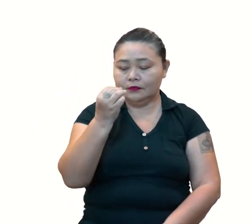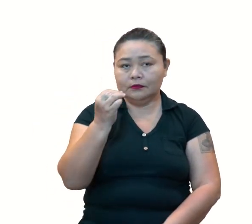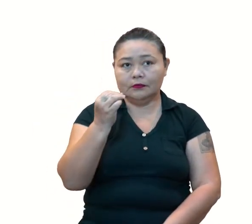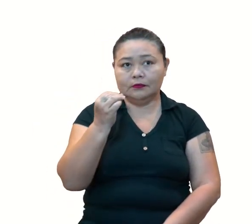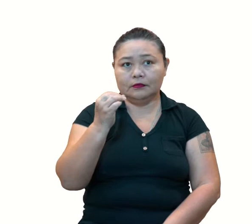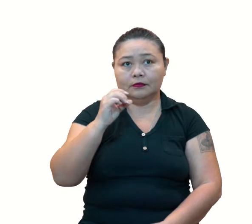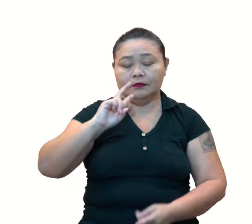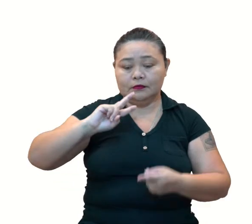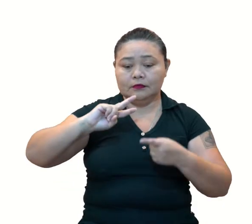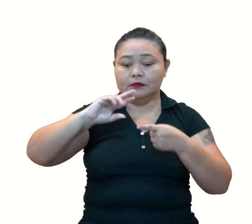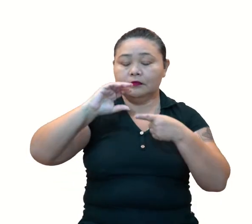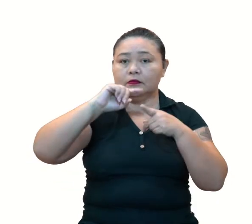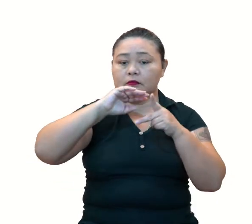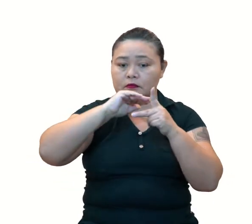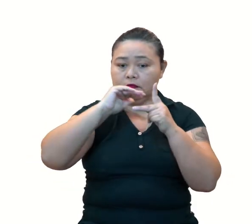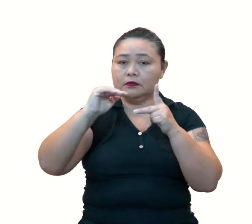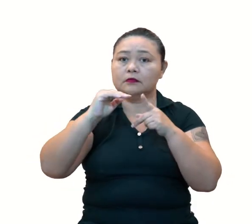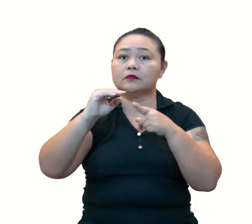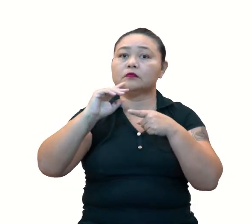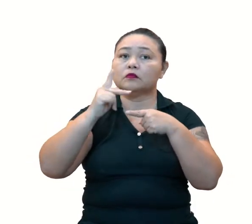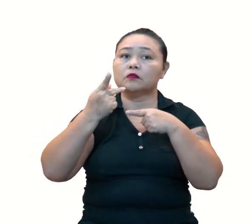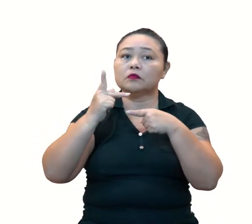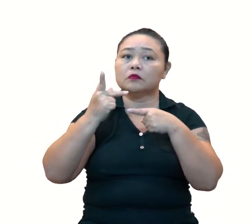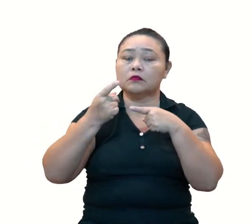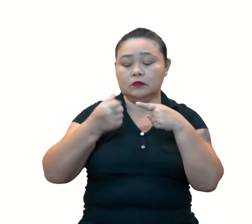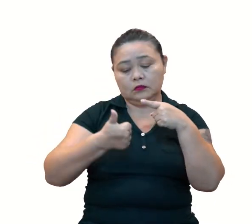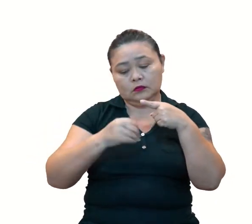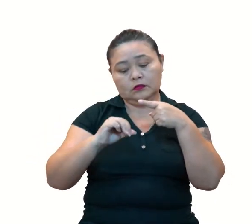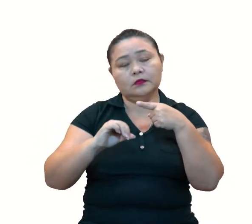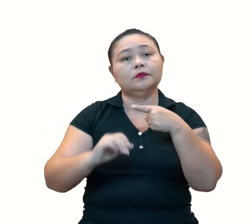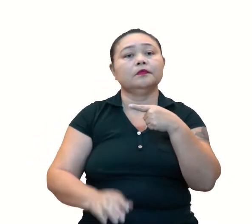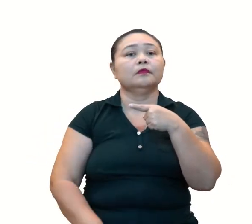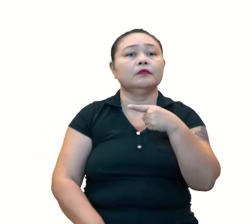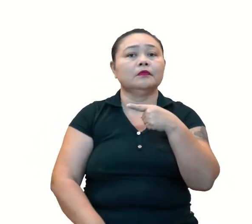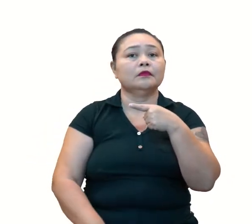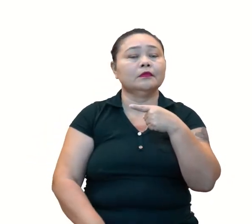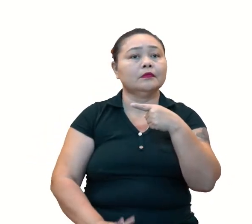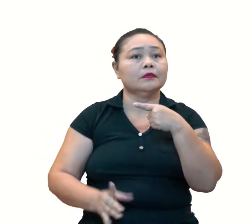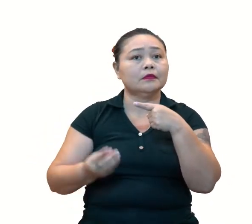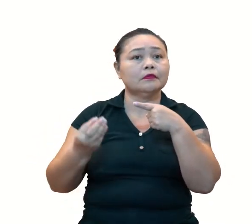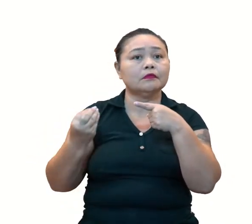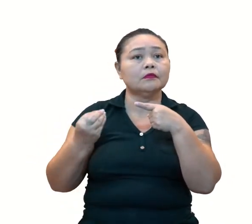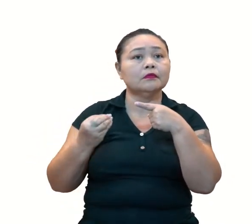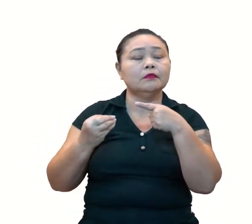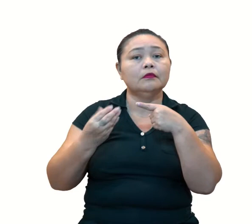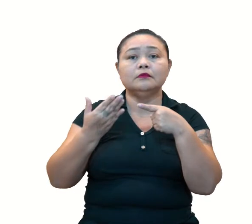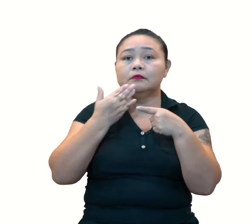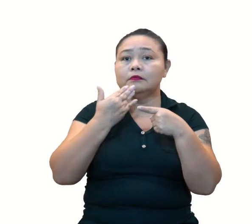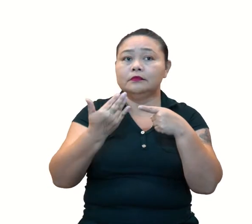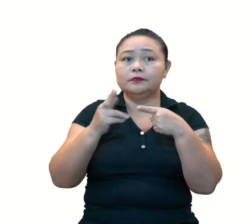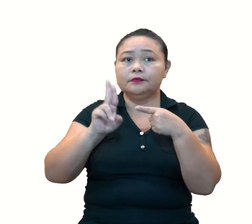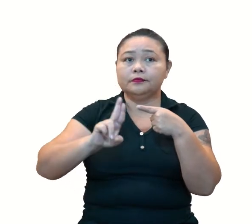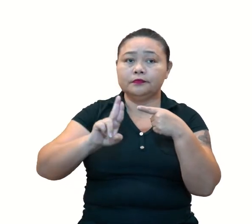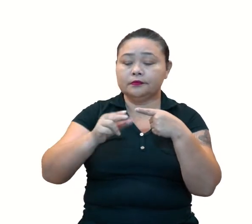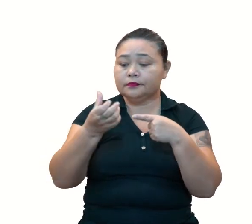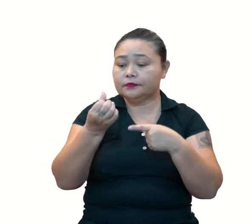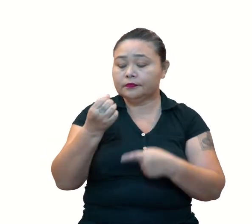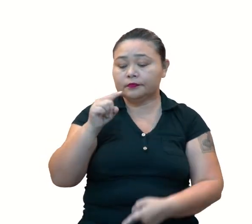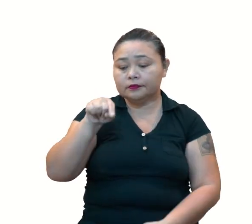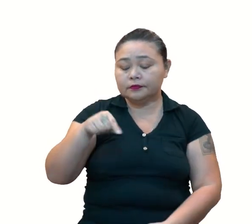Cateto oposto, altura da árvore. Cateto adjacente, 10 metros, 10 né? Que ele metros. estava posicionado. E ele pediu para a gente usar a tangente 60,